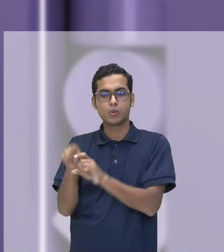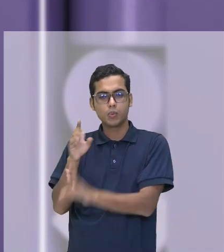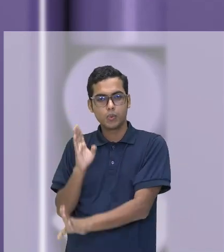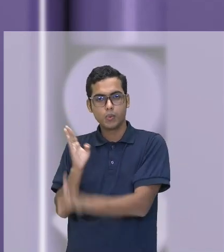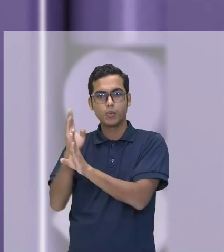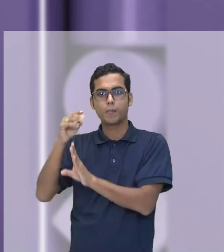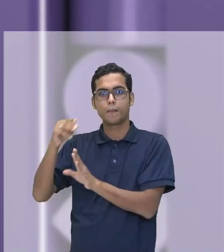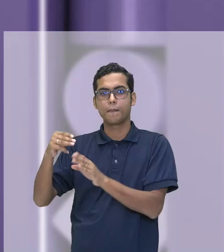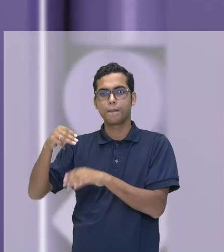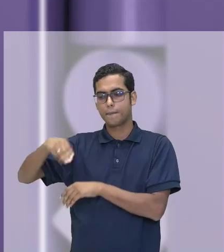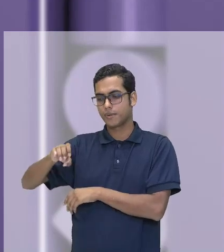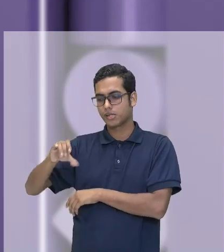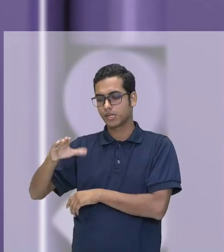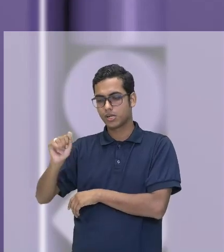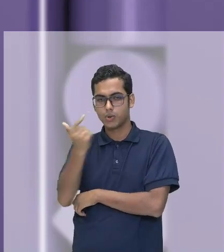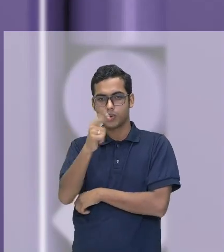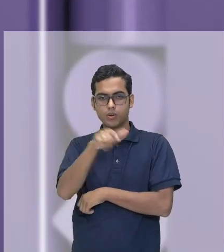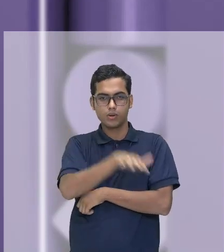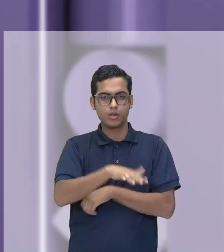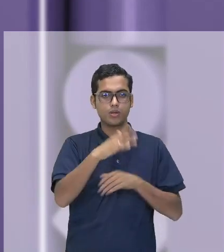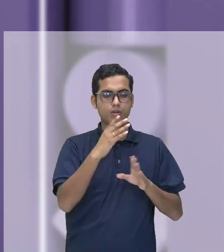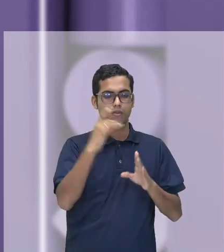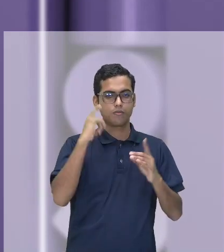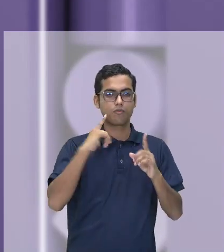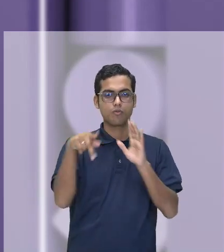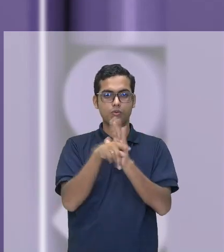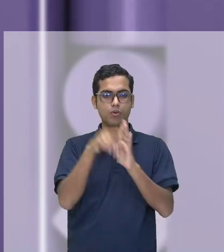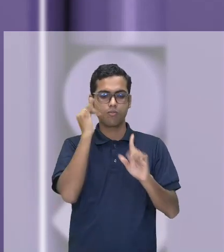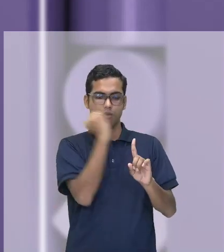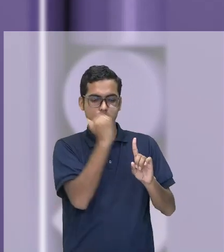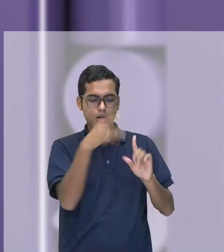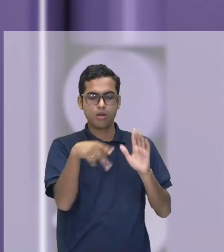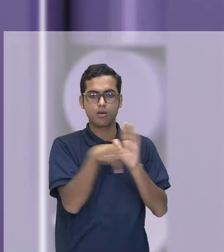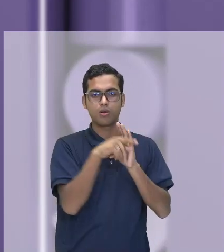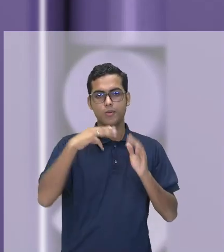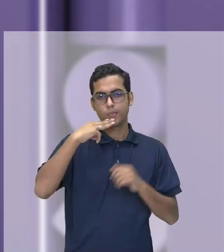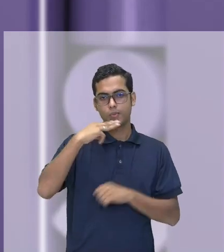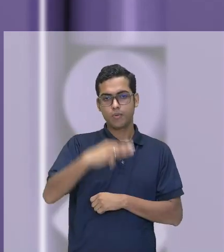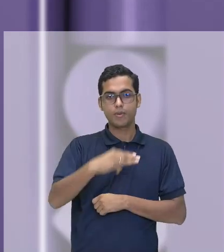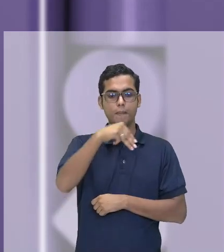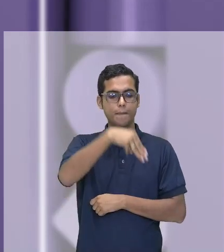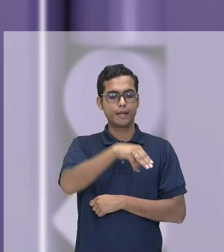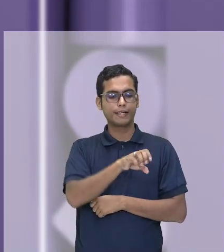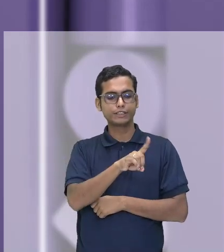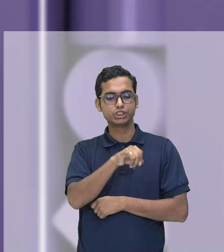Meca e uma outra parte foi revelada em Medina. Então, nós